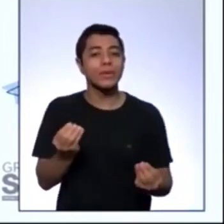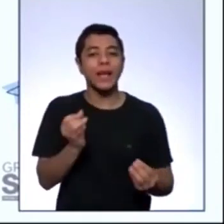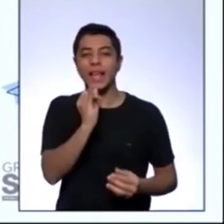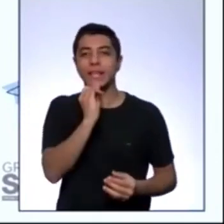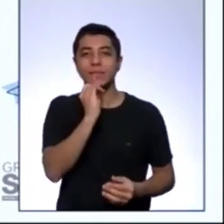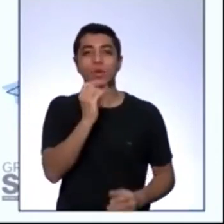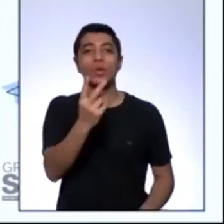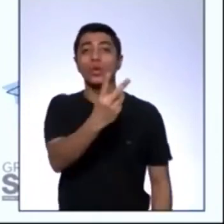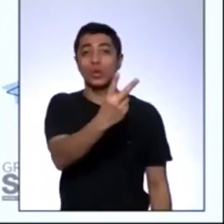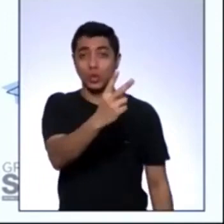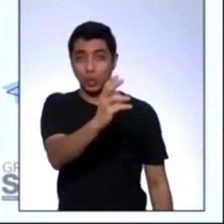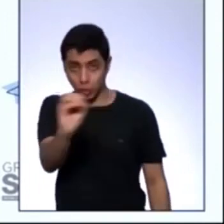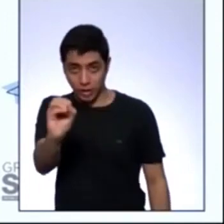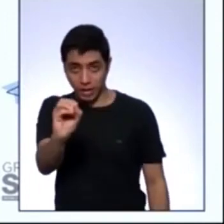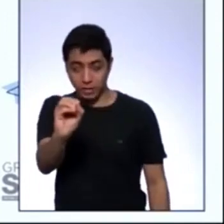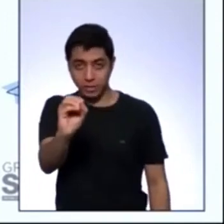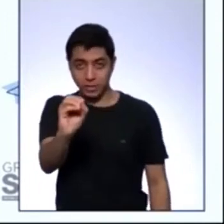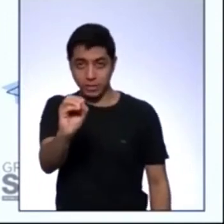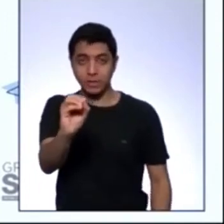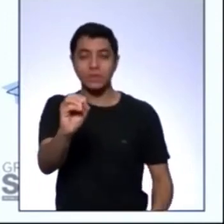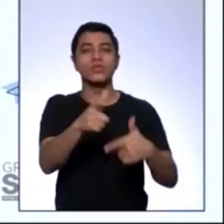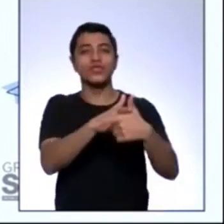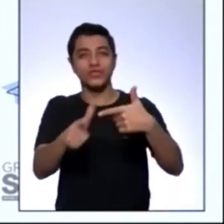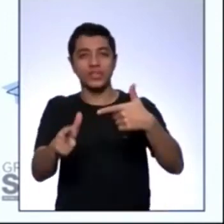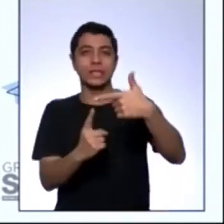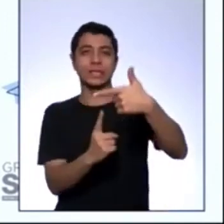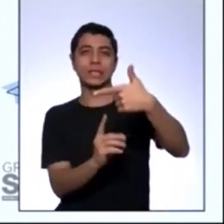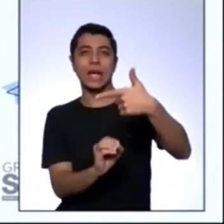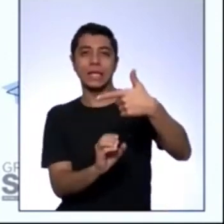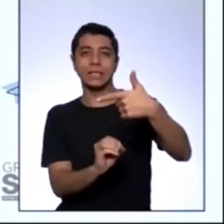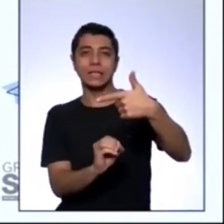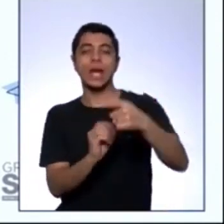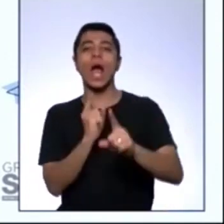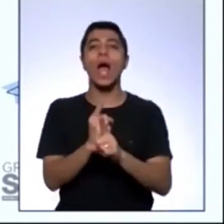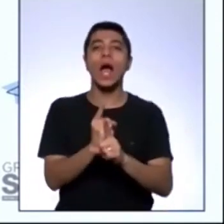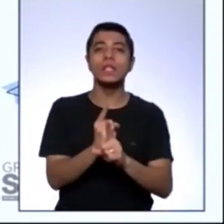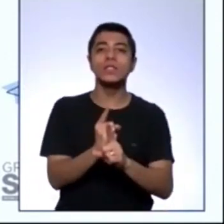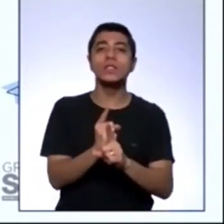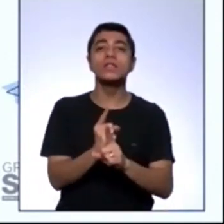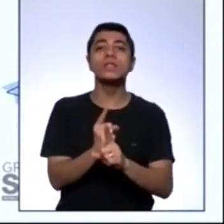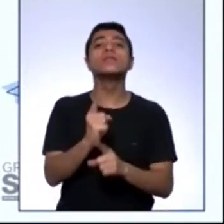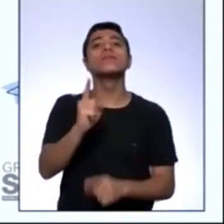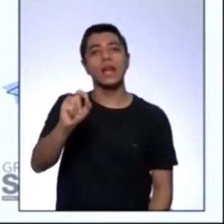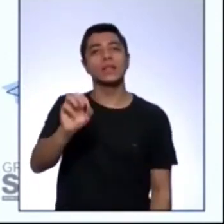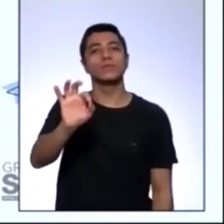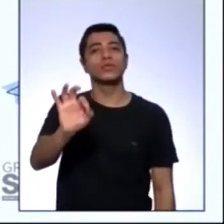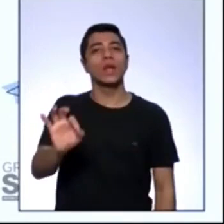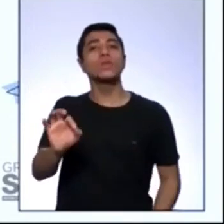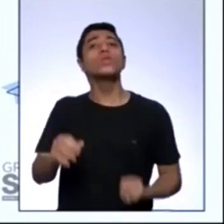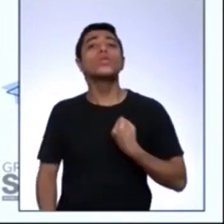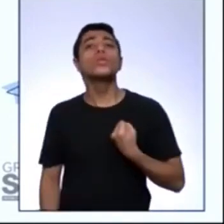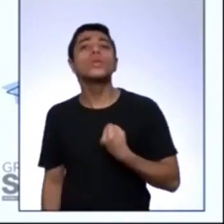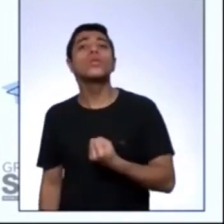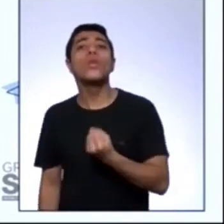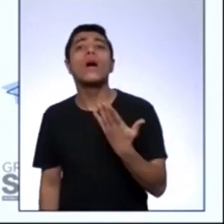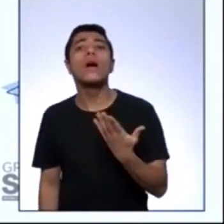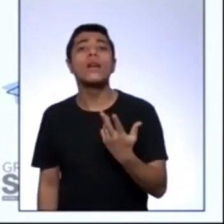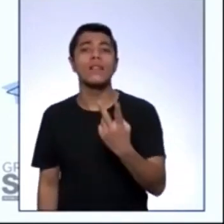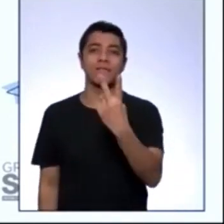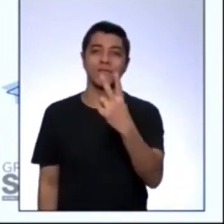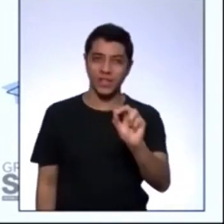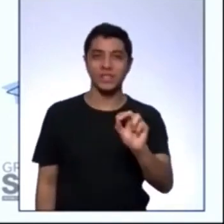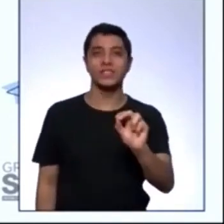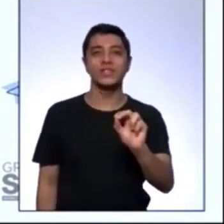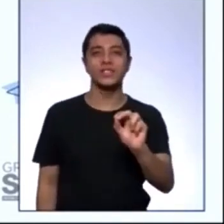calculou 10 por cento de 210 200 dividido por 10 20 aí você